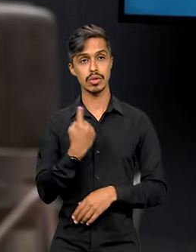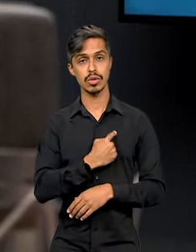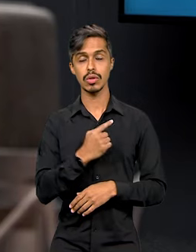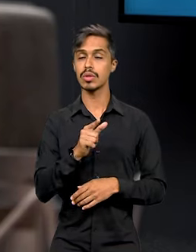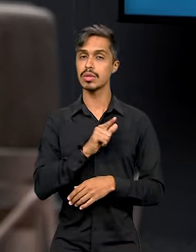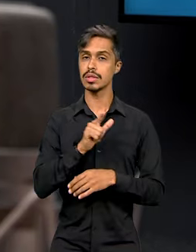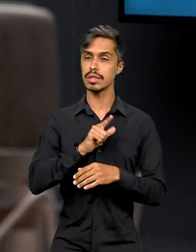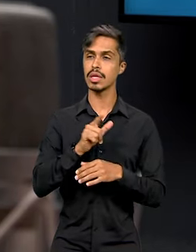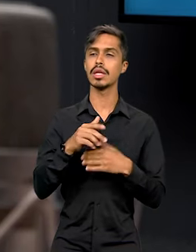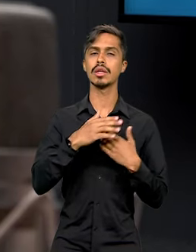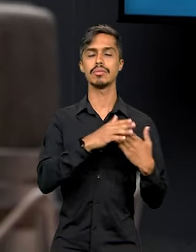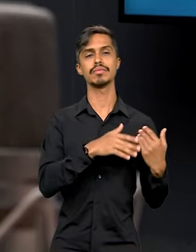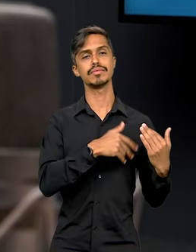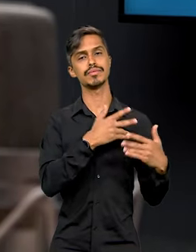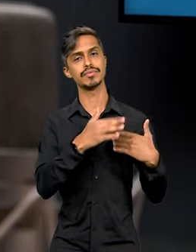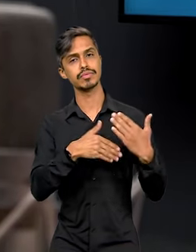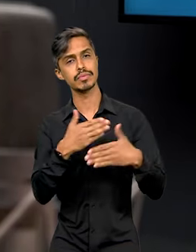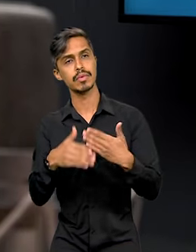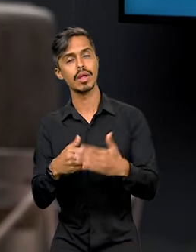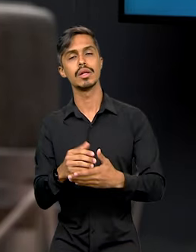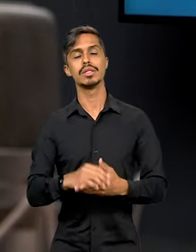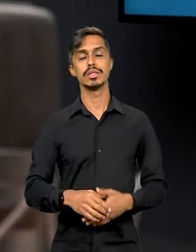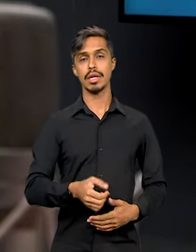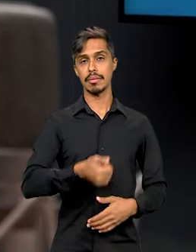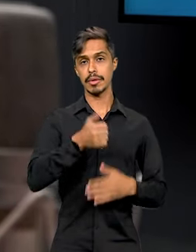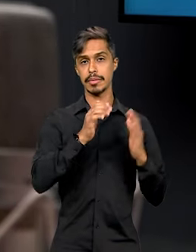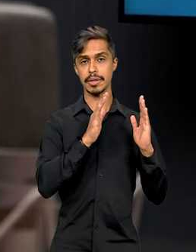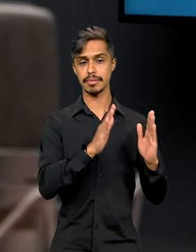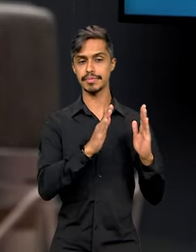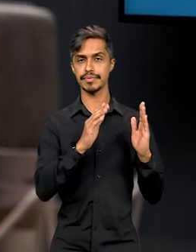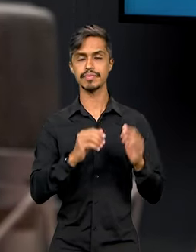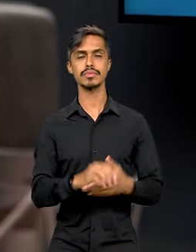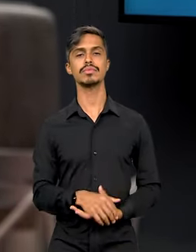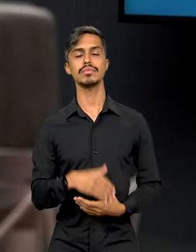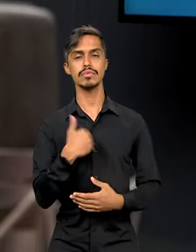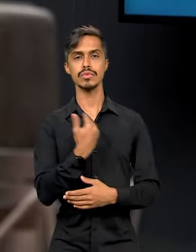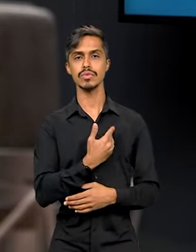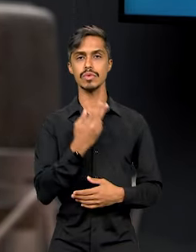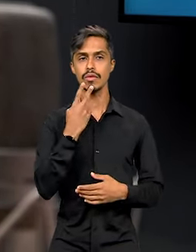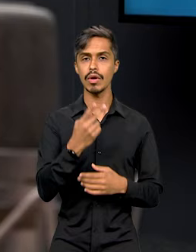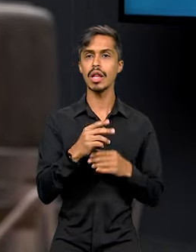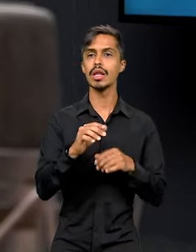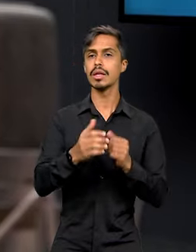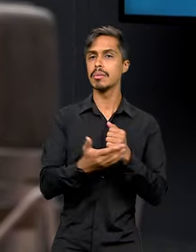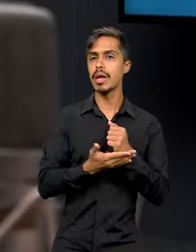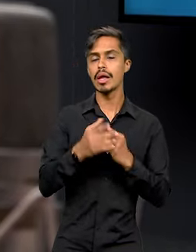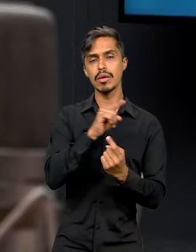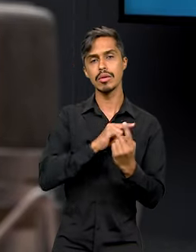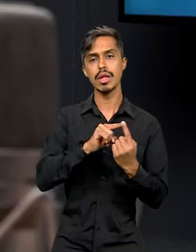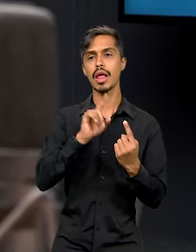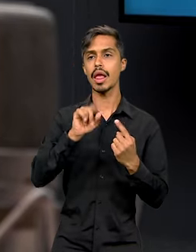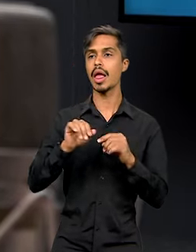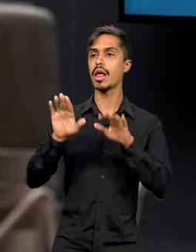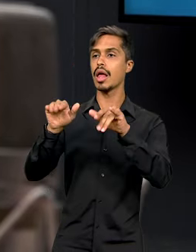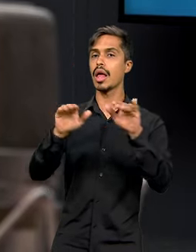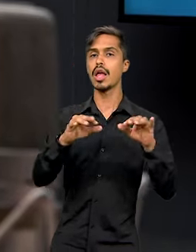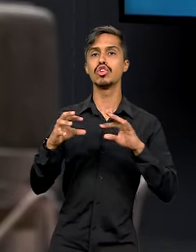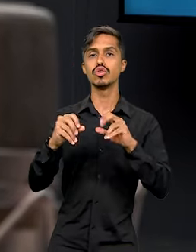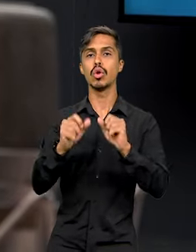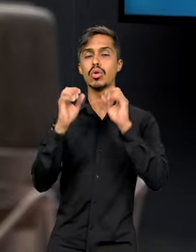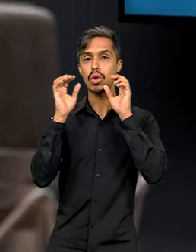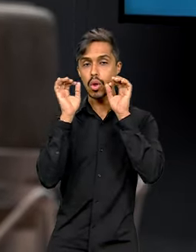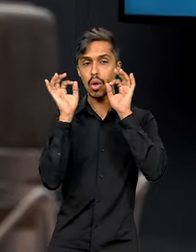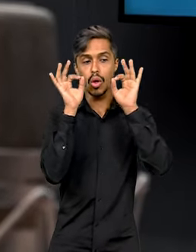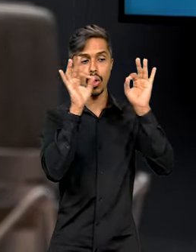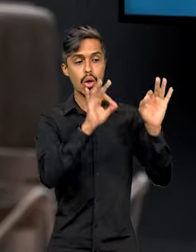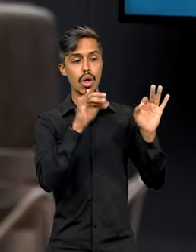tem passado a a celebração por várias fases uma primeira fase na Qual o objetivo básico era chamar a atenção do Planeta das pessoas